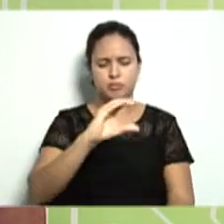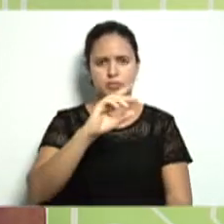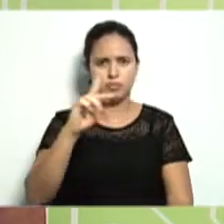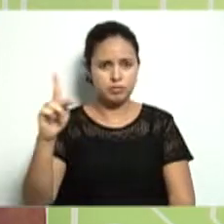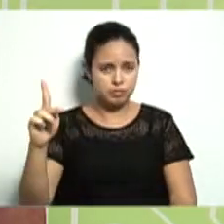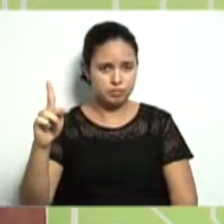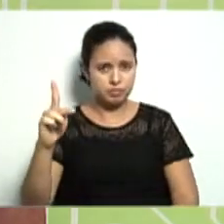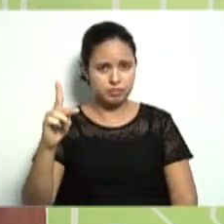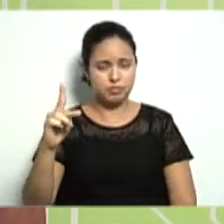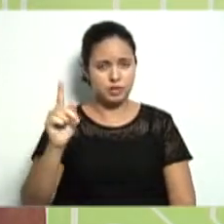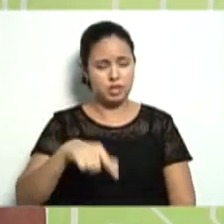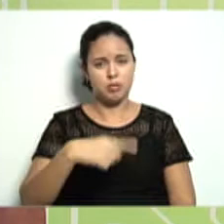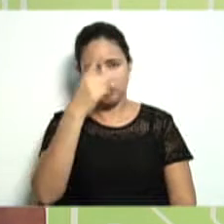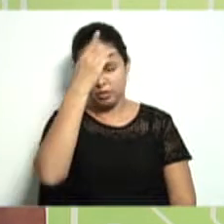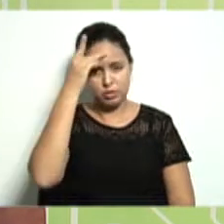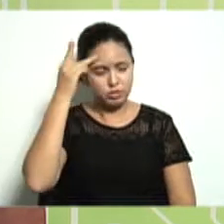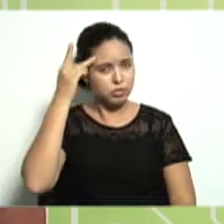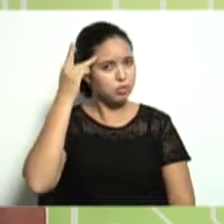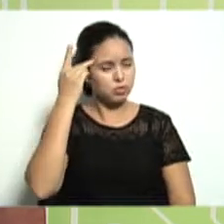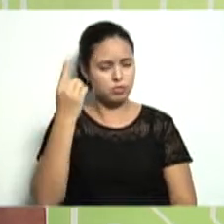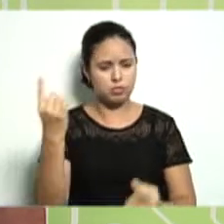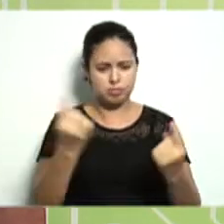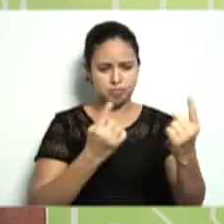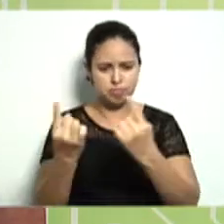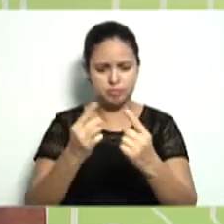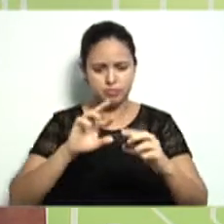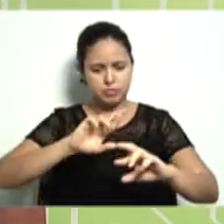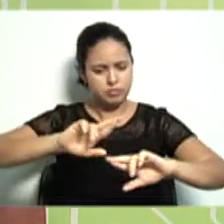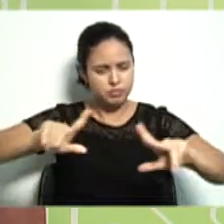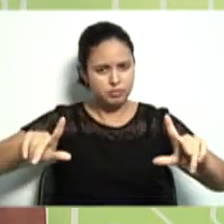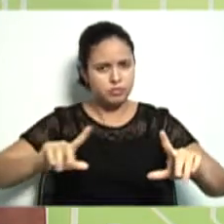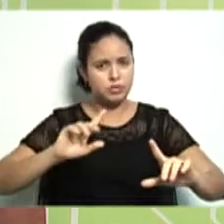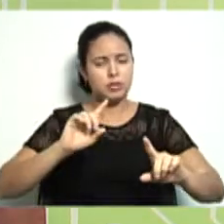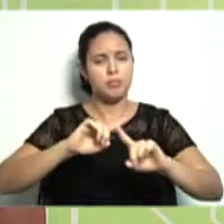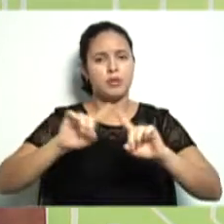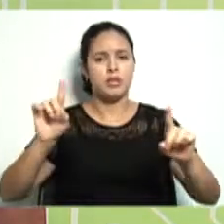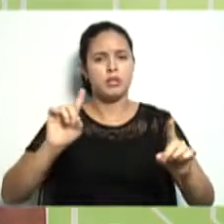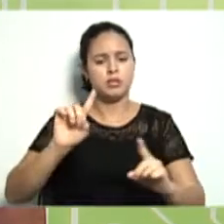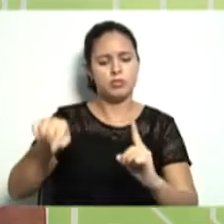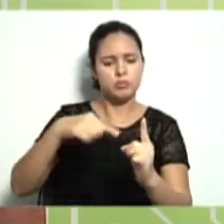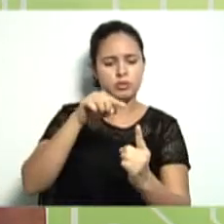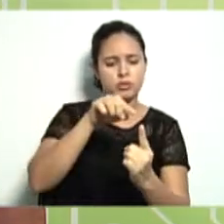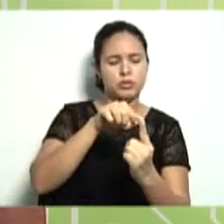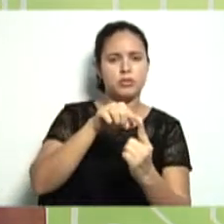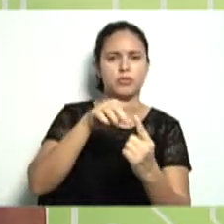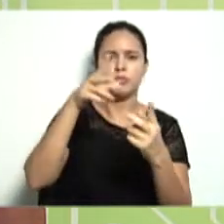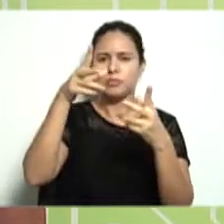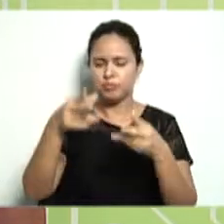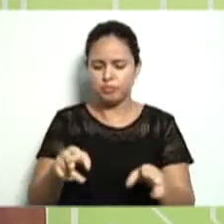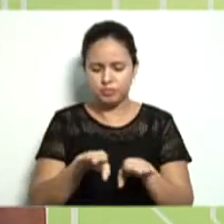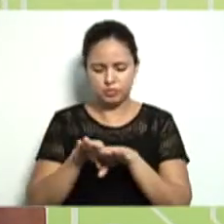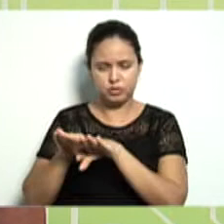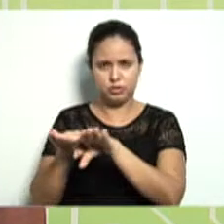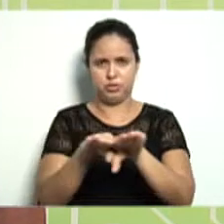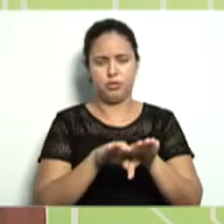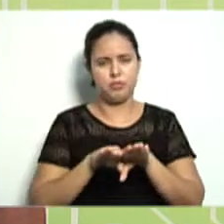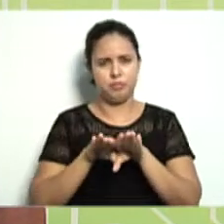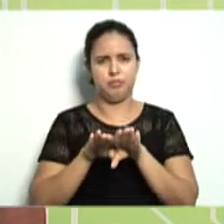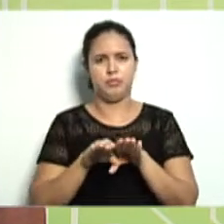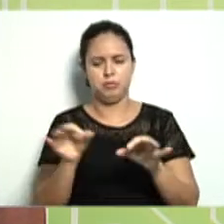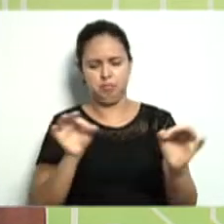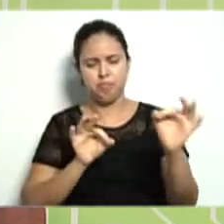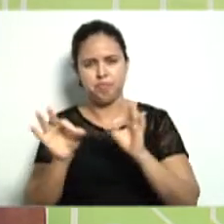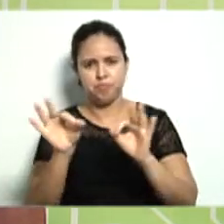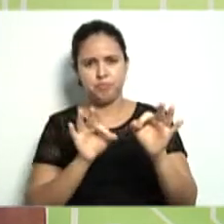pessoas diferentes, mas com objetivos comuns. As pessoas estão buscando os mesmos objetivos, por isso que são